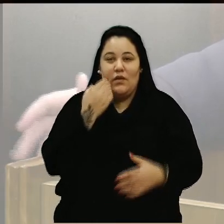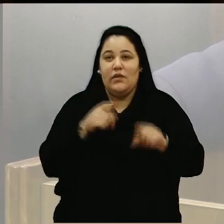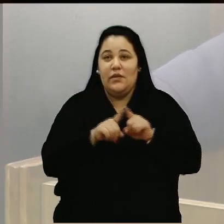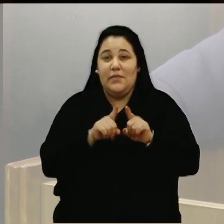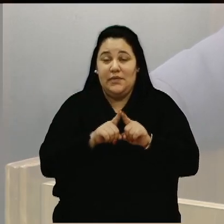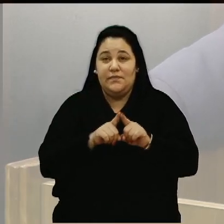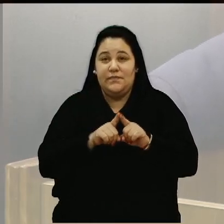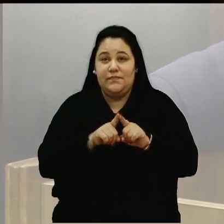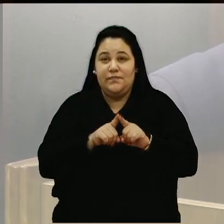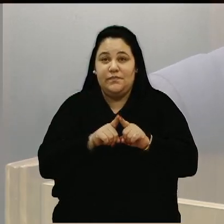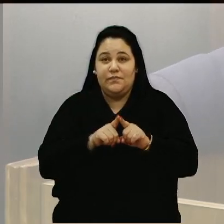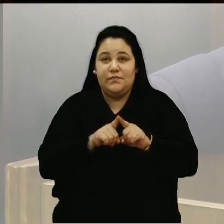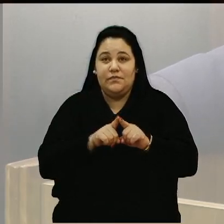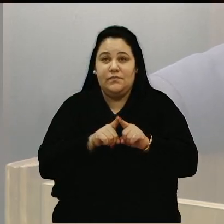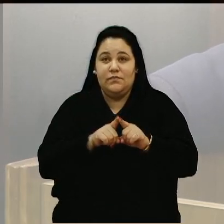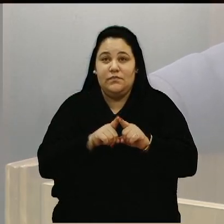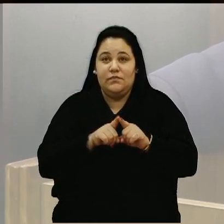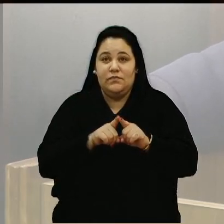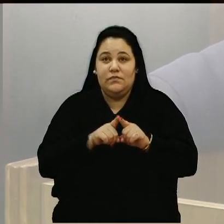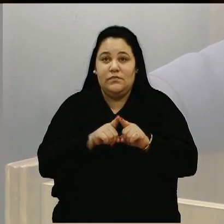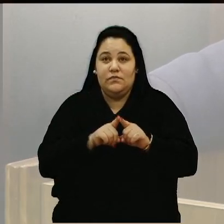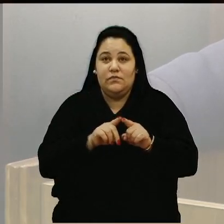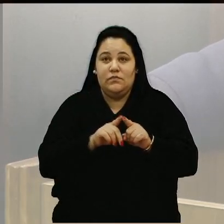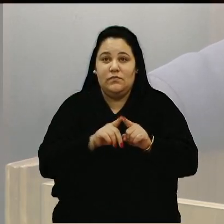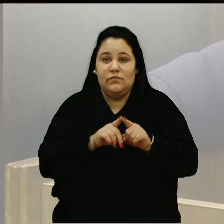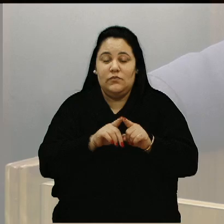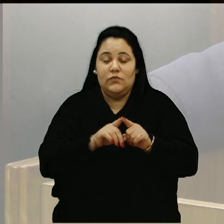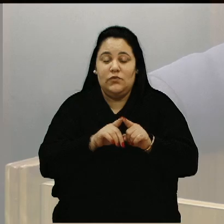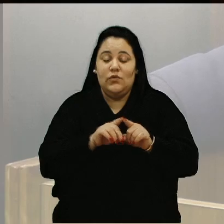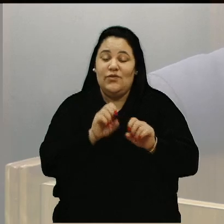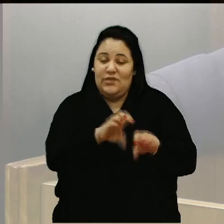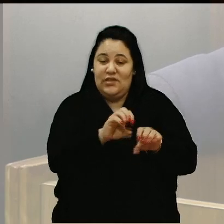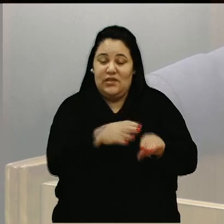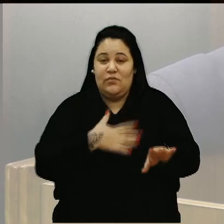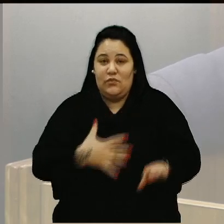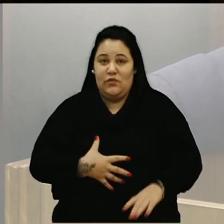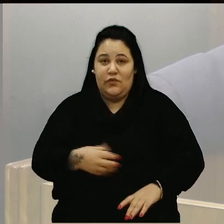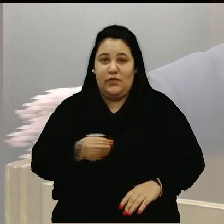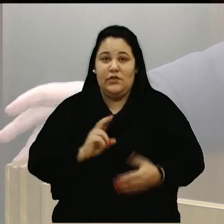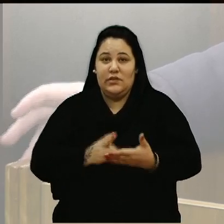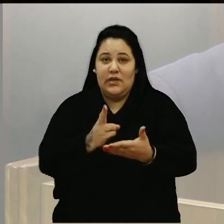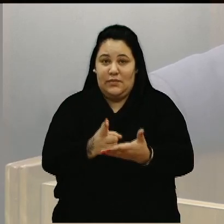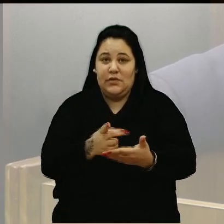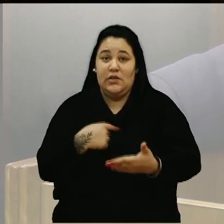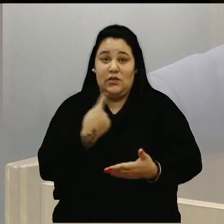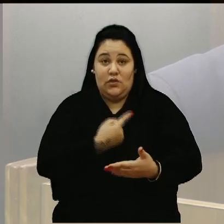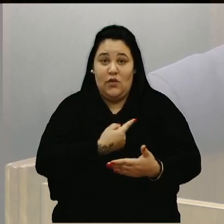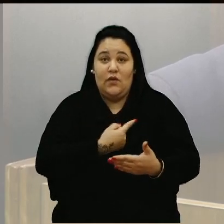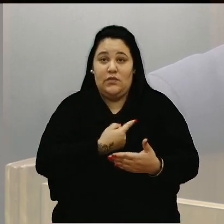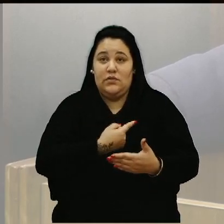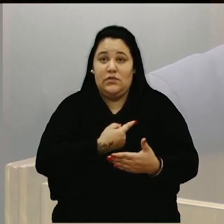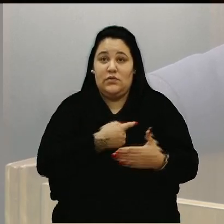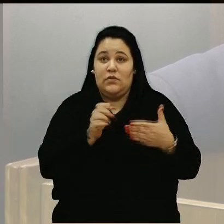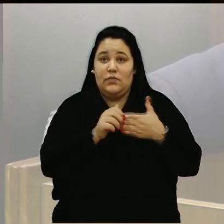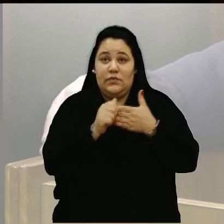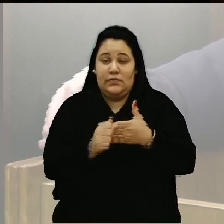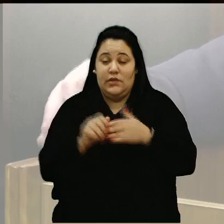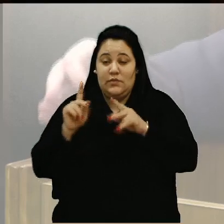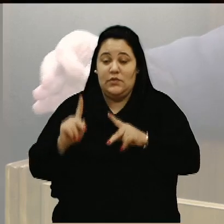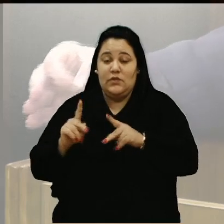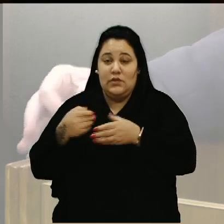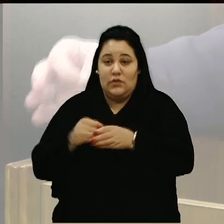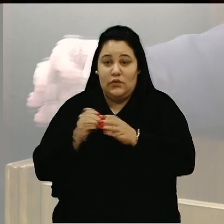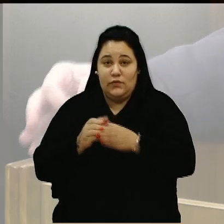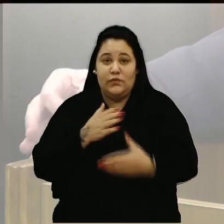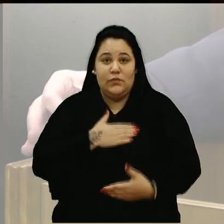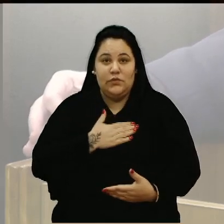deixar o conselho que eu sempre dei para o meu filho, e a gente segue isso, eu e ele, enfim, as pessoas que me cercam,